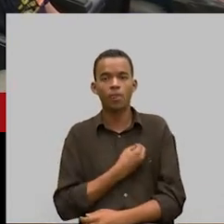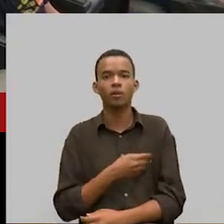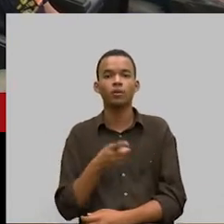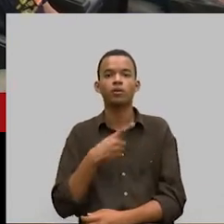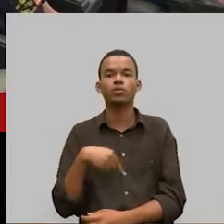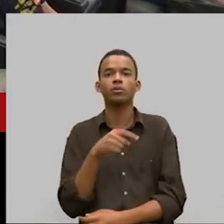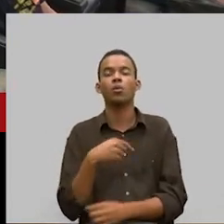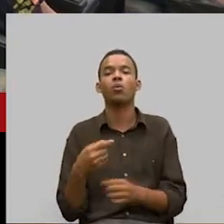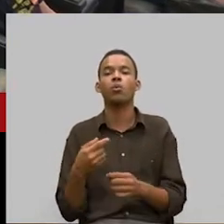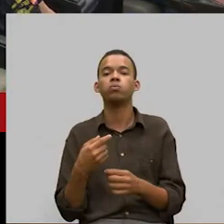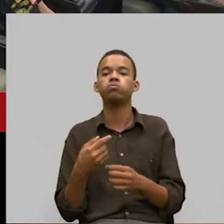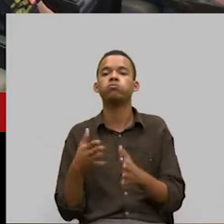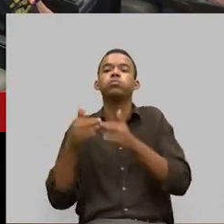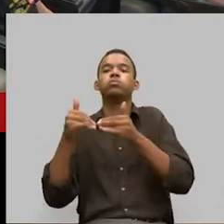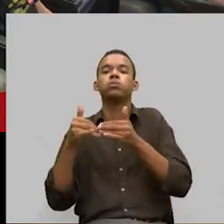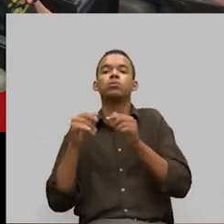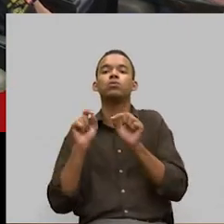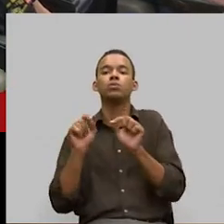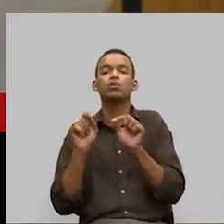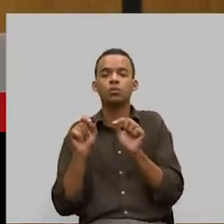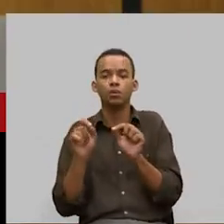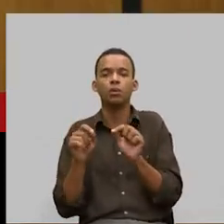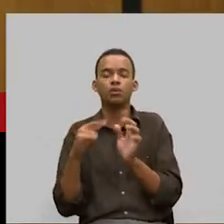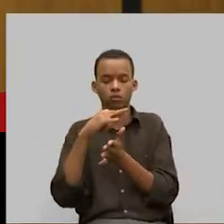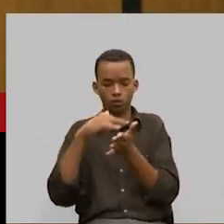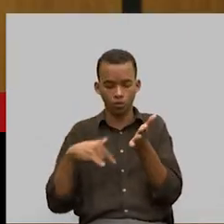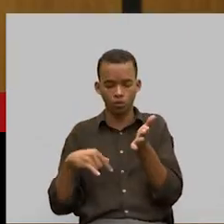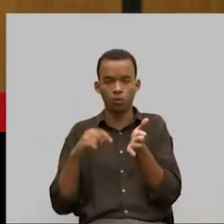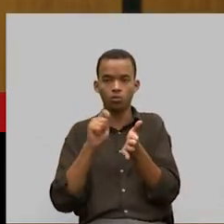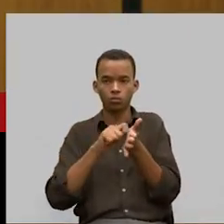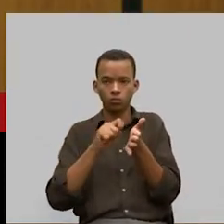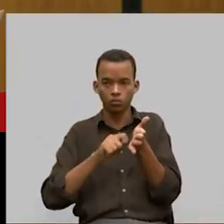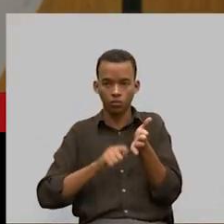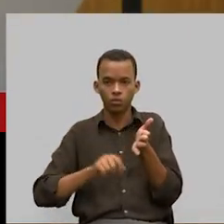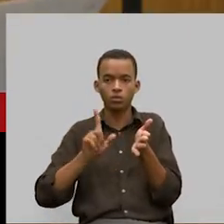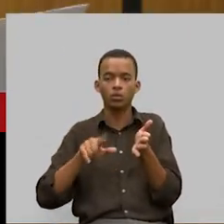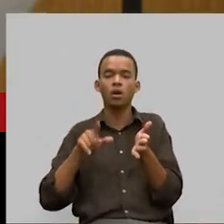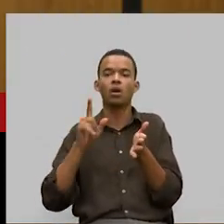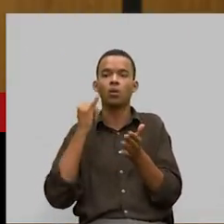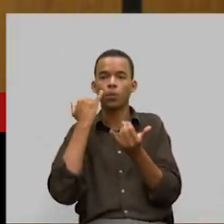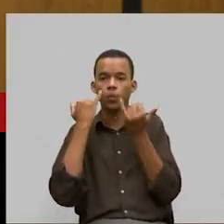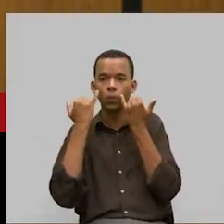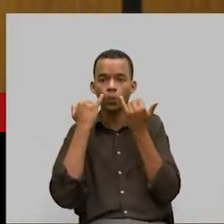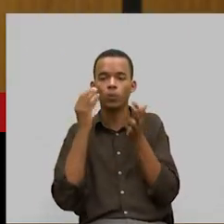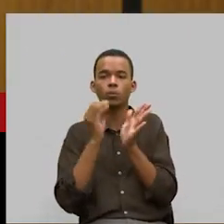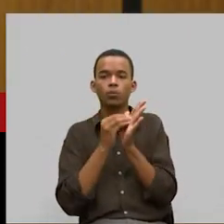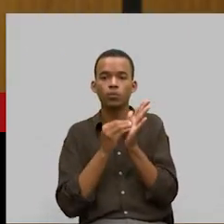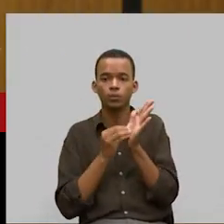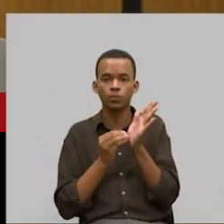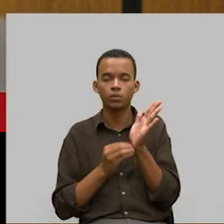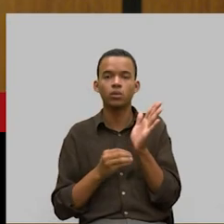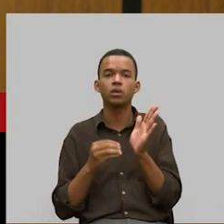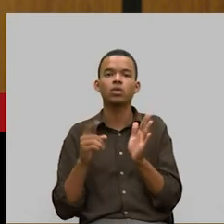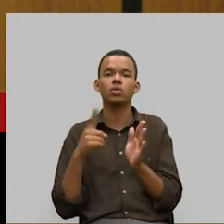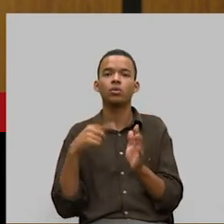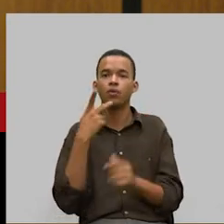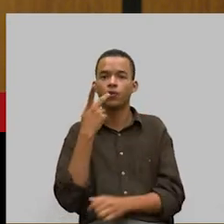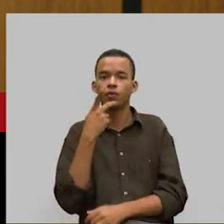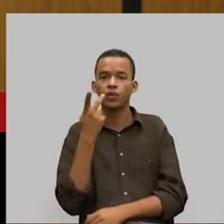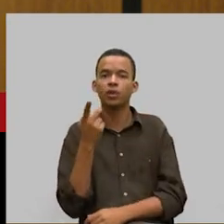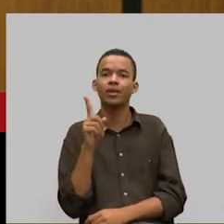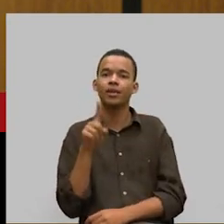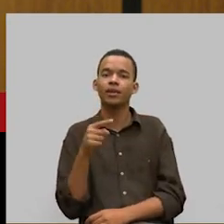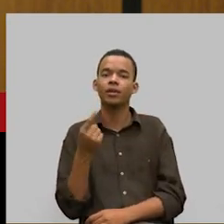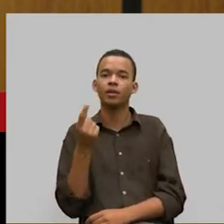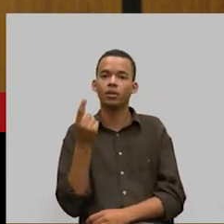reivindicação e aqui a gente explica nos dados afinal de contas nós estamos falando de um valor inferior